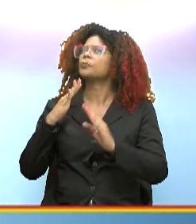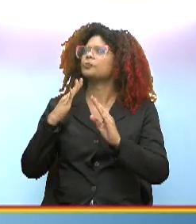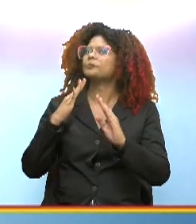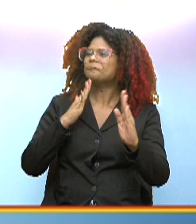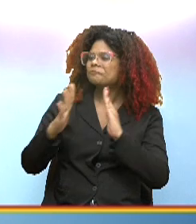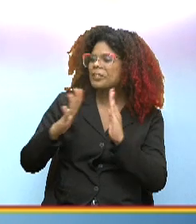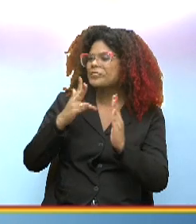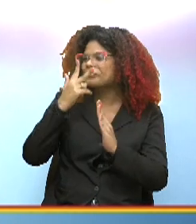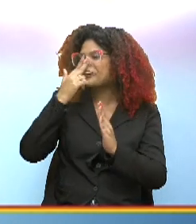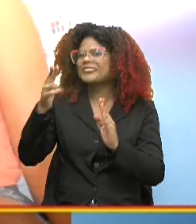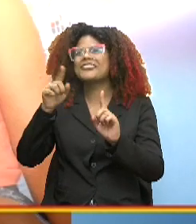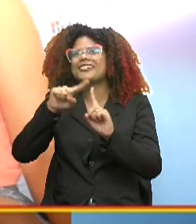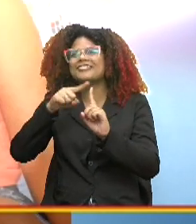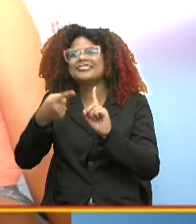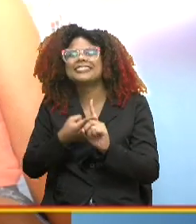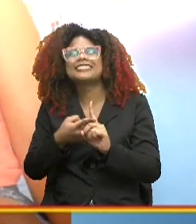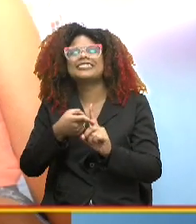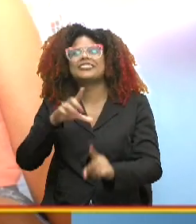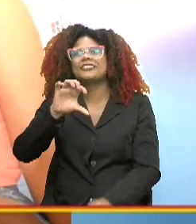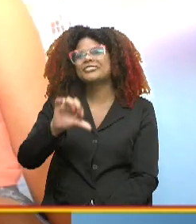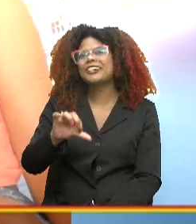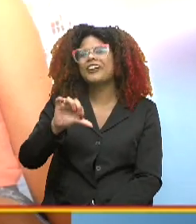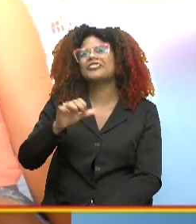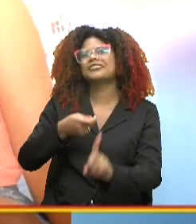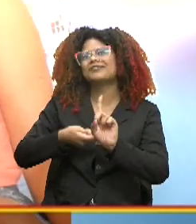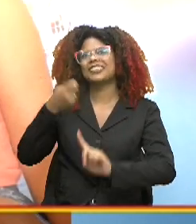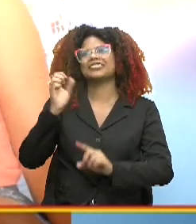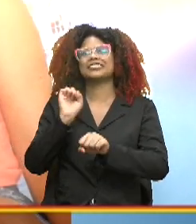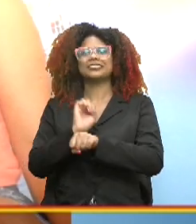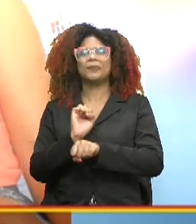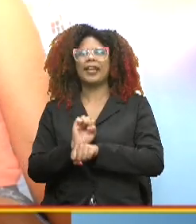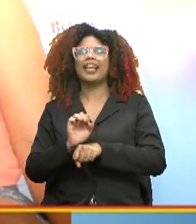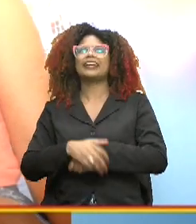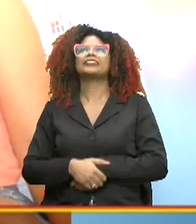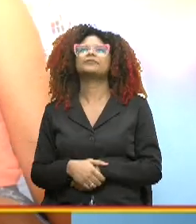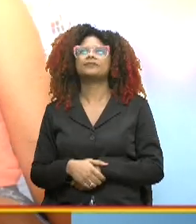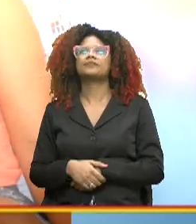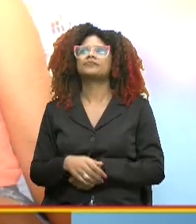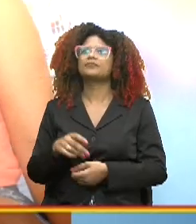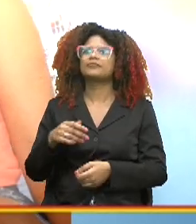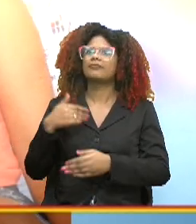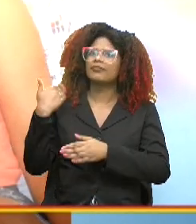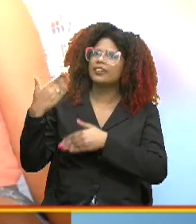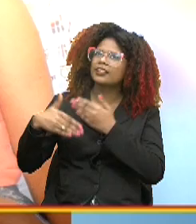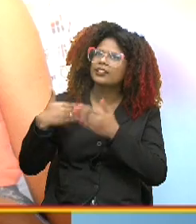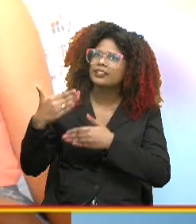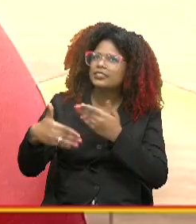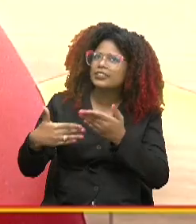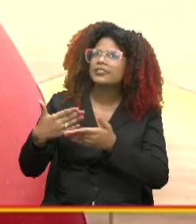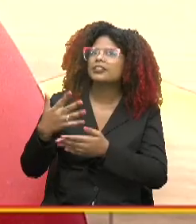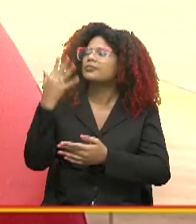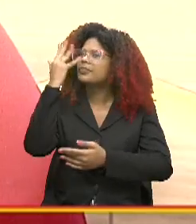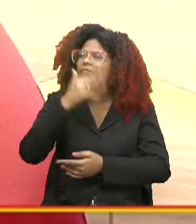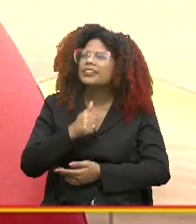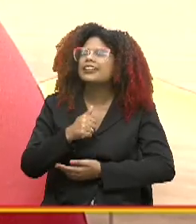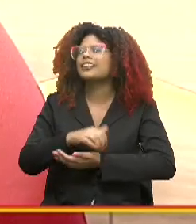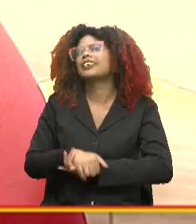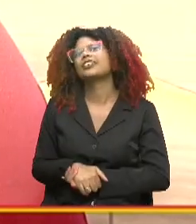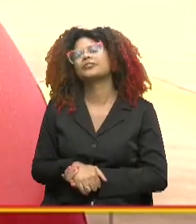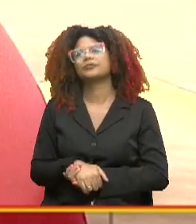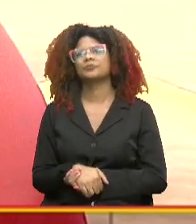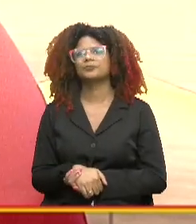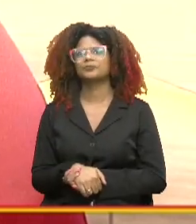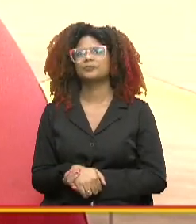né muito parecido até com o tempo exato É então foi realmente um processo muito lindo assim né Foi muito